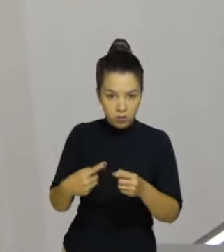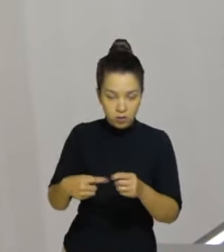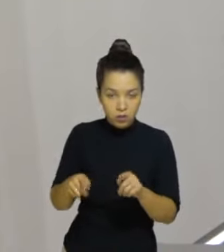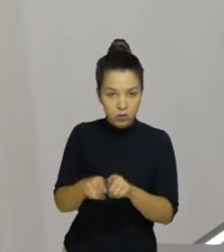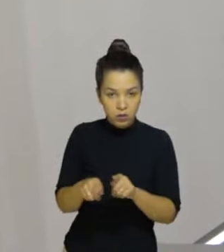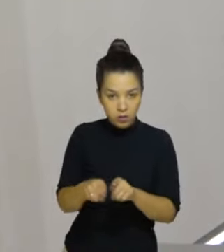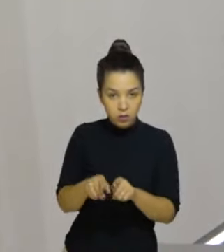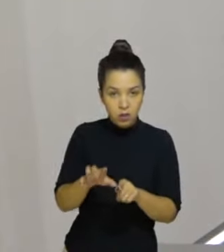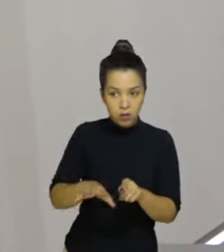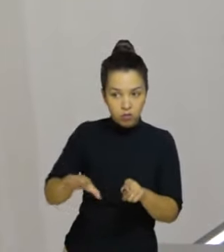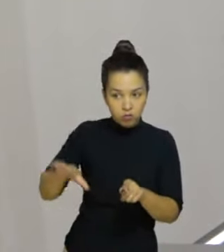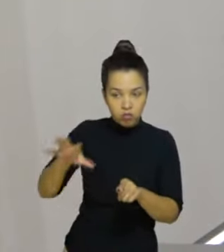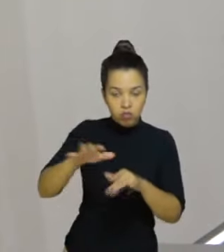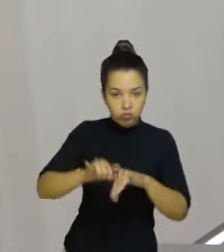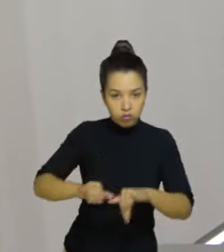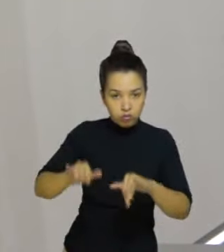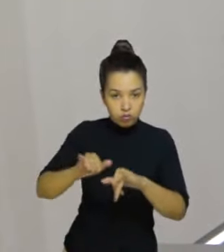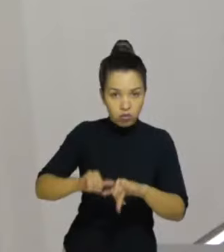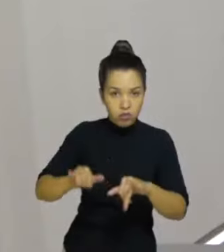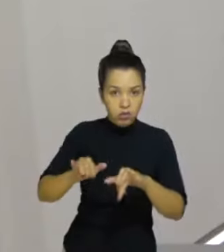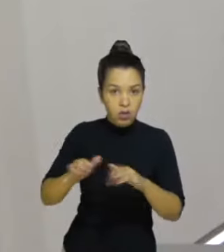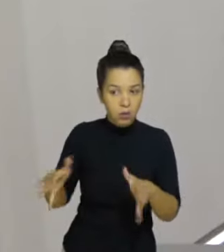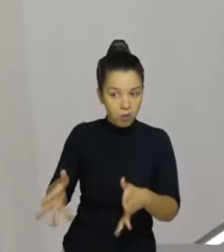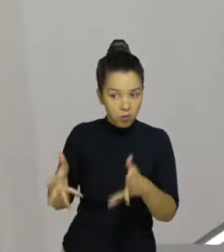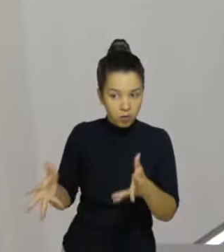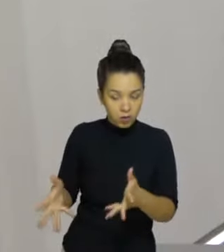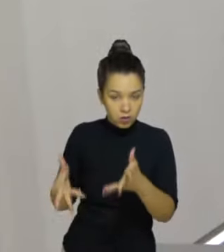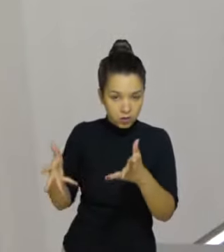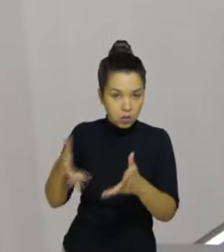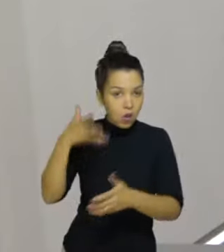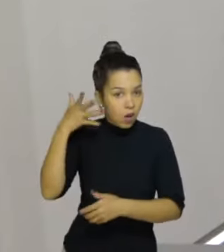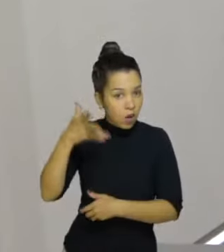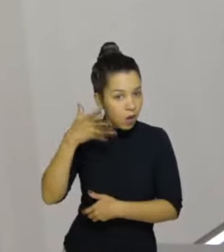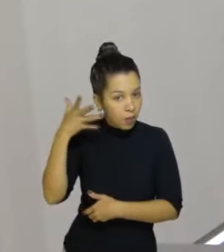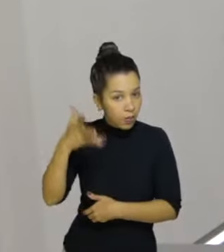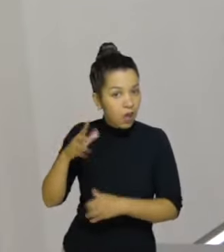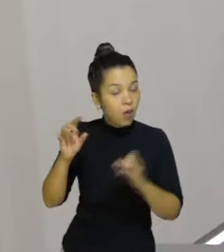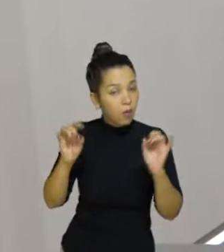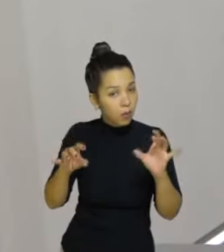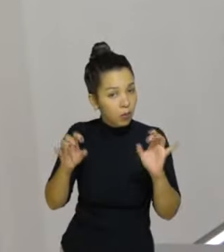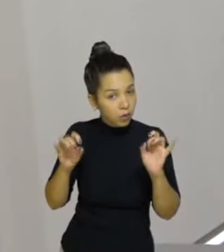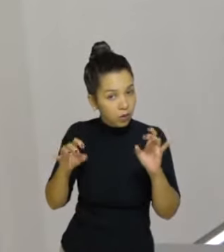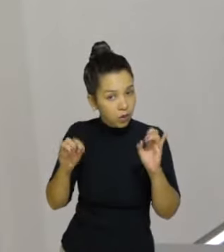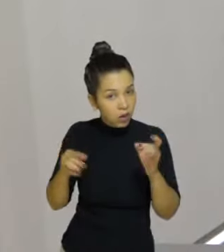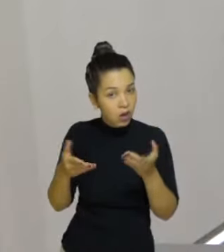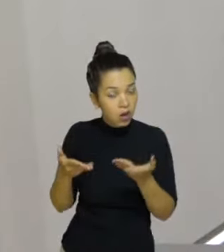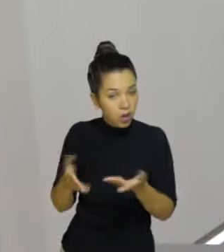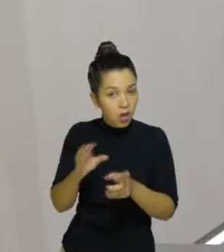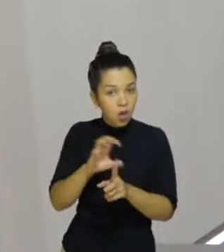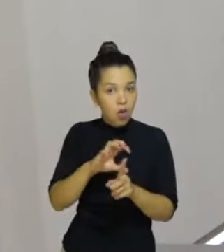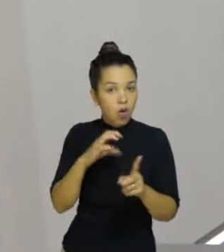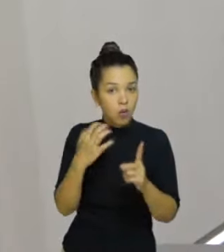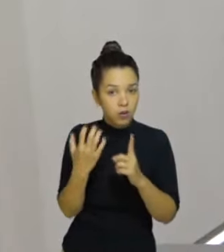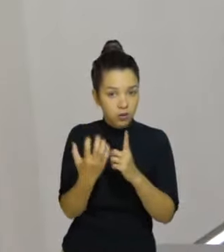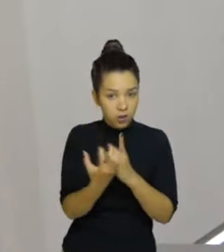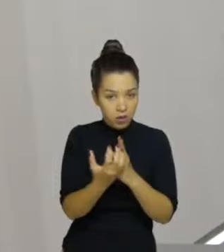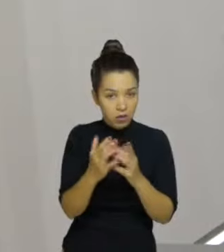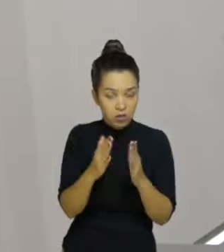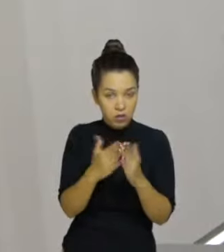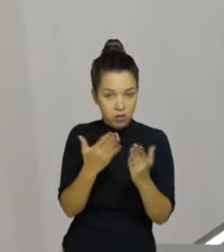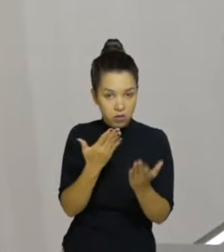A promoção e realização desta palestra é uma oportunidade para que a comunidade escolar